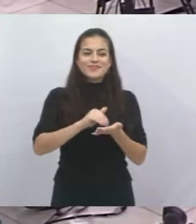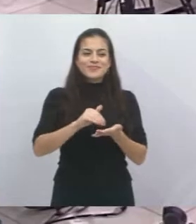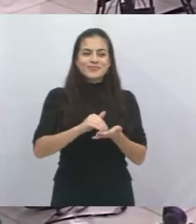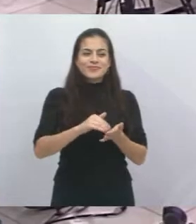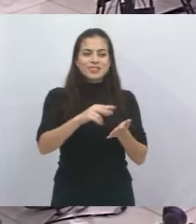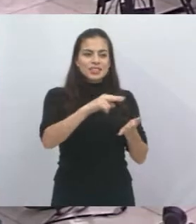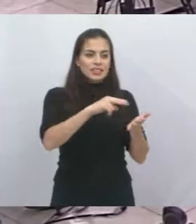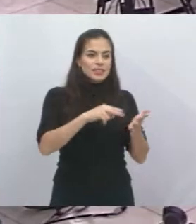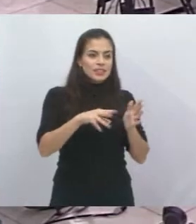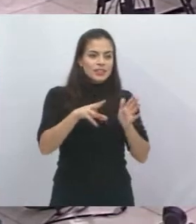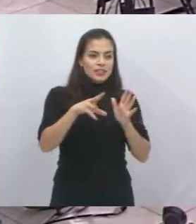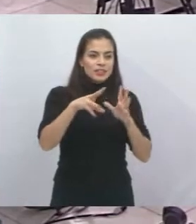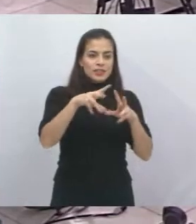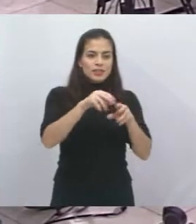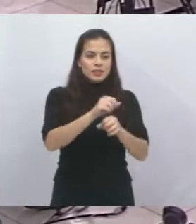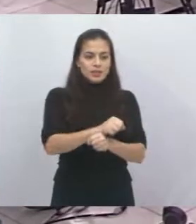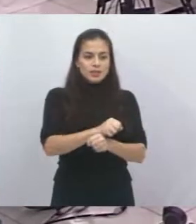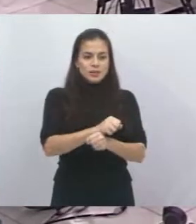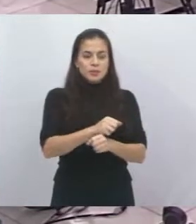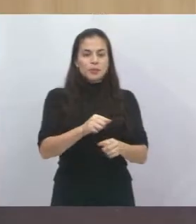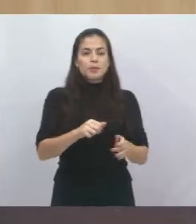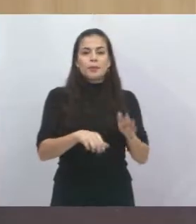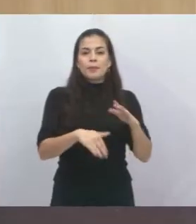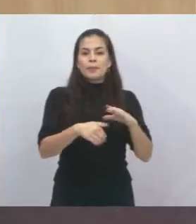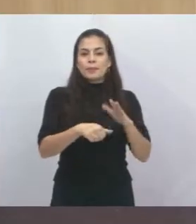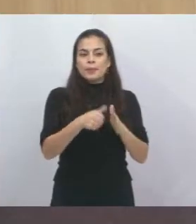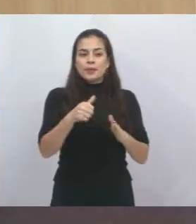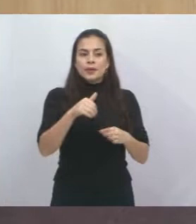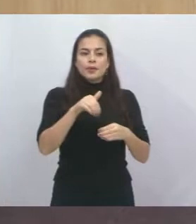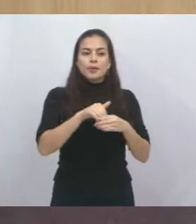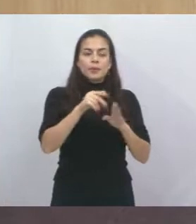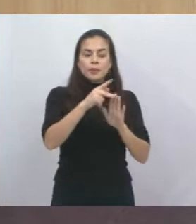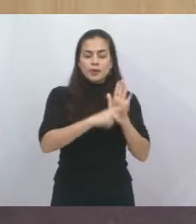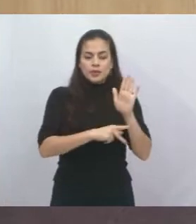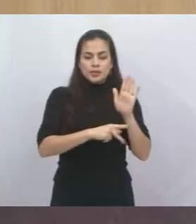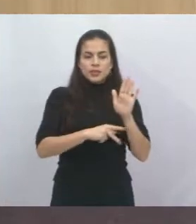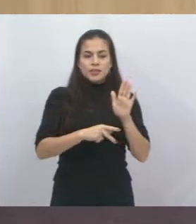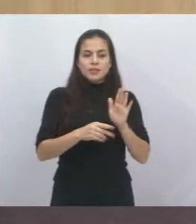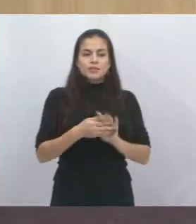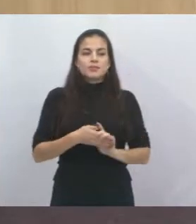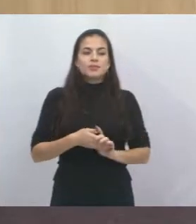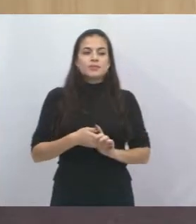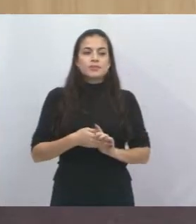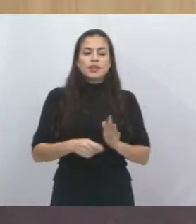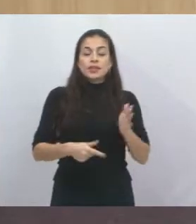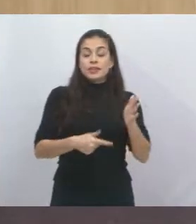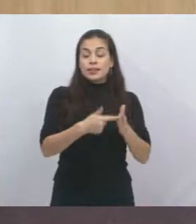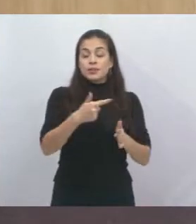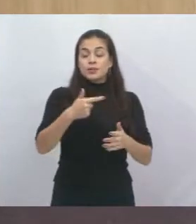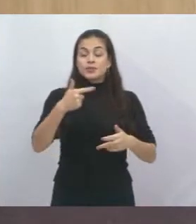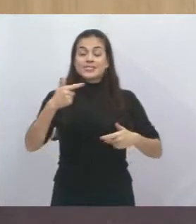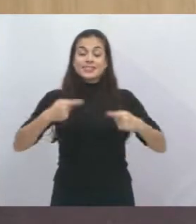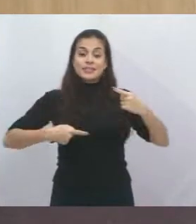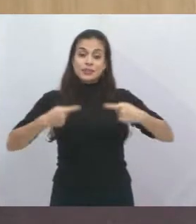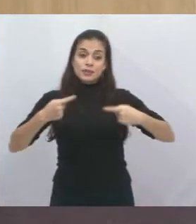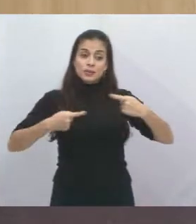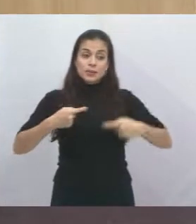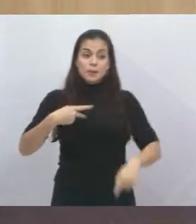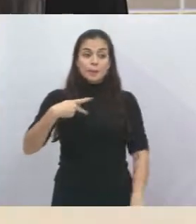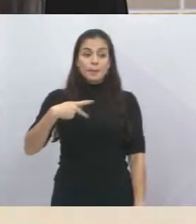Da leitura do resumo do primeiro projeto constante na ordem do dia. Segunda discussão do PLOME